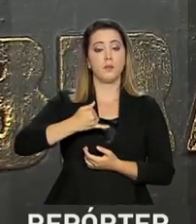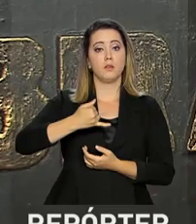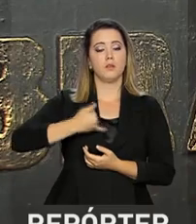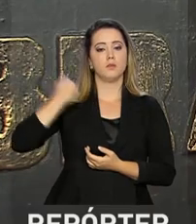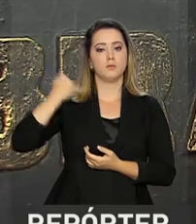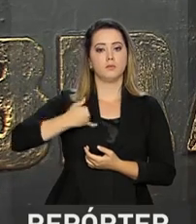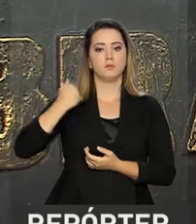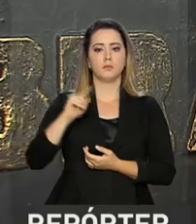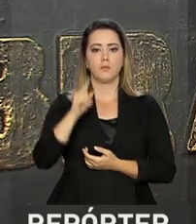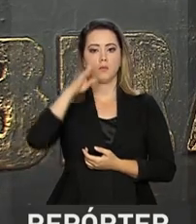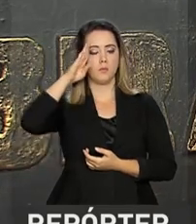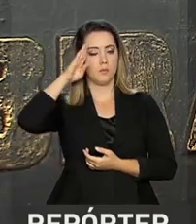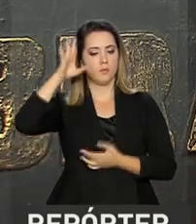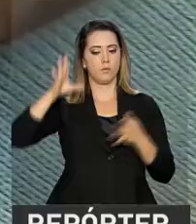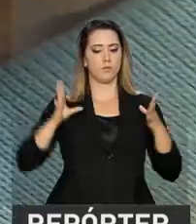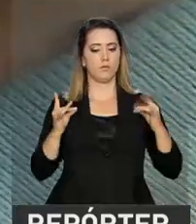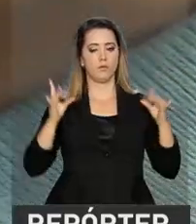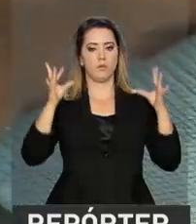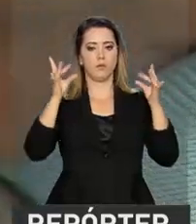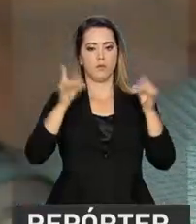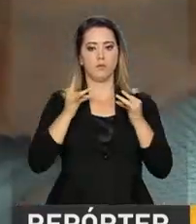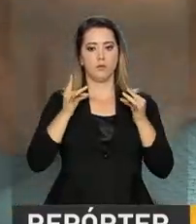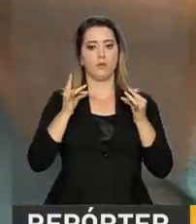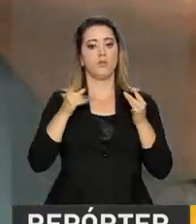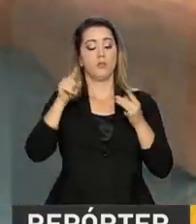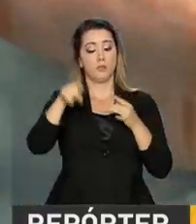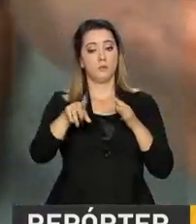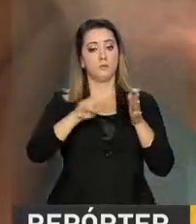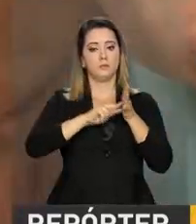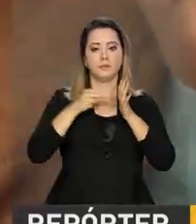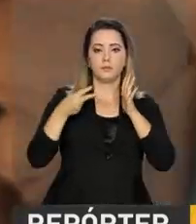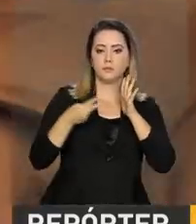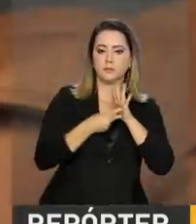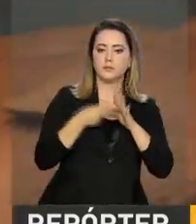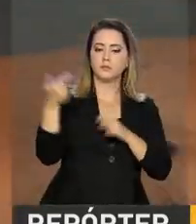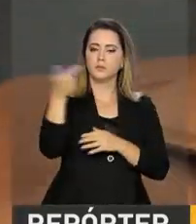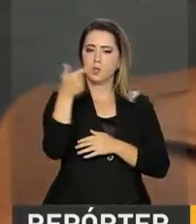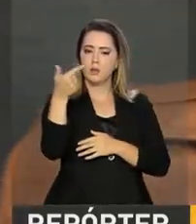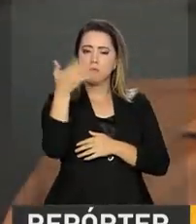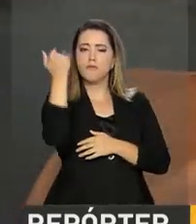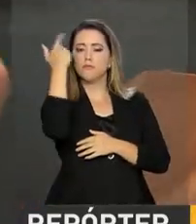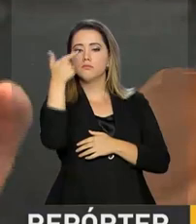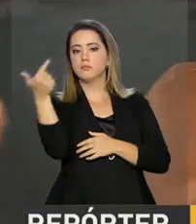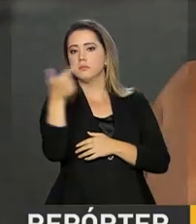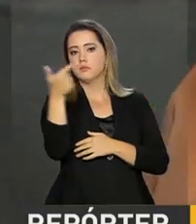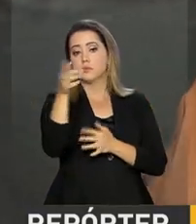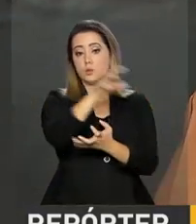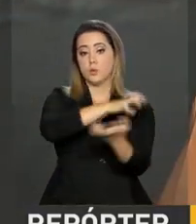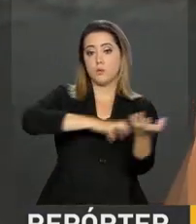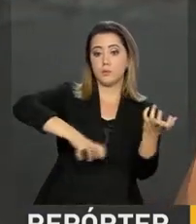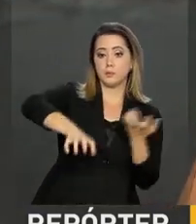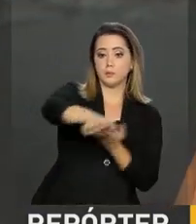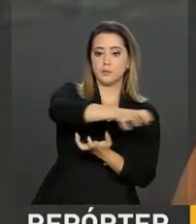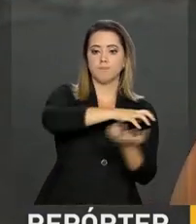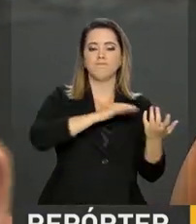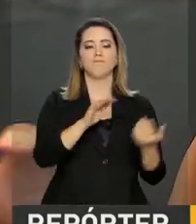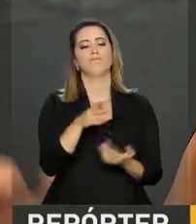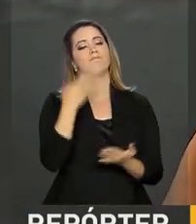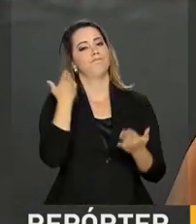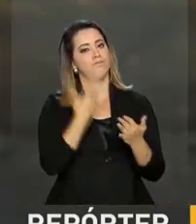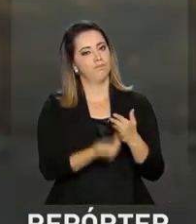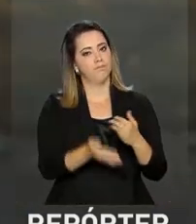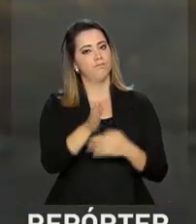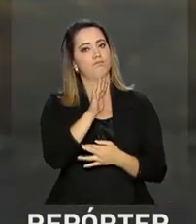reformado do exército se apresenta seu vasco representou o brasil na segunda guerra mundial aqui e conta que perdeu amigos em